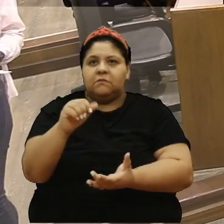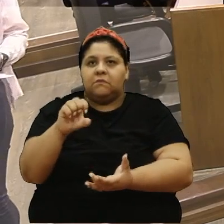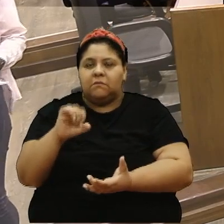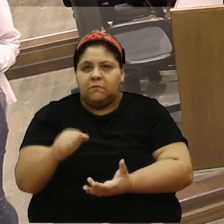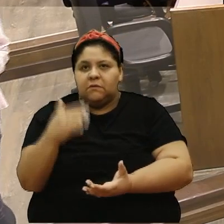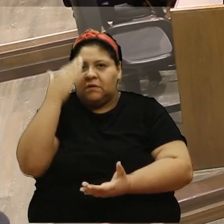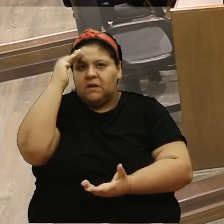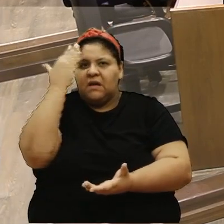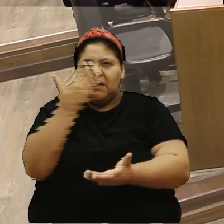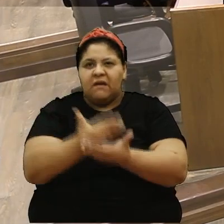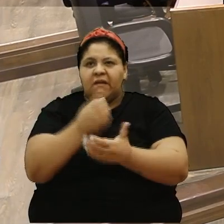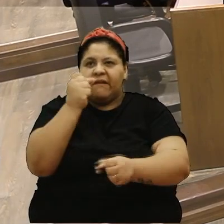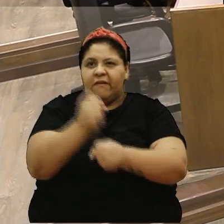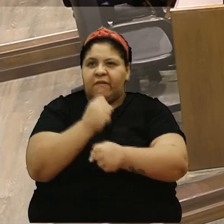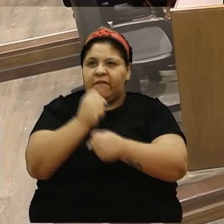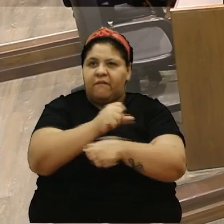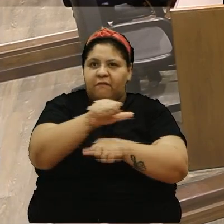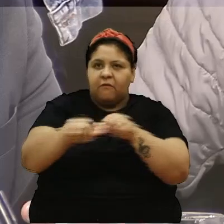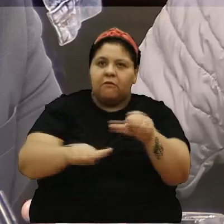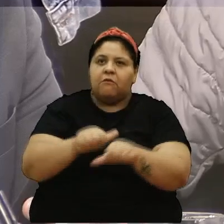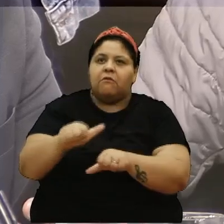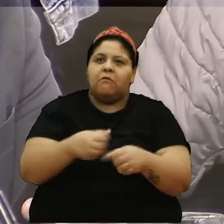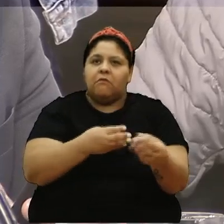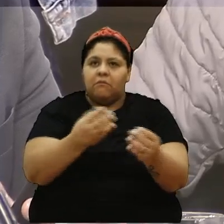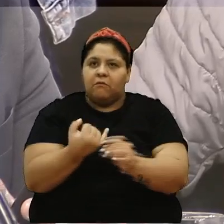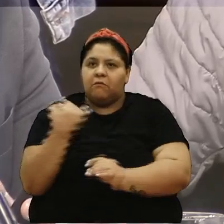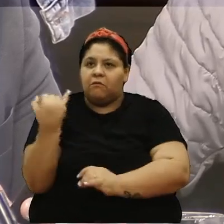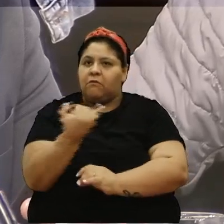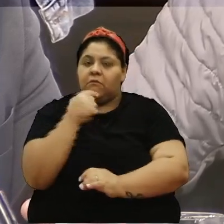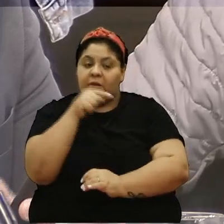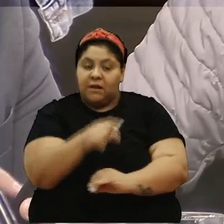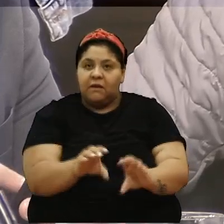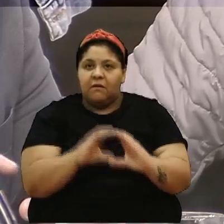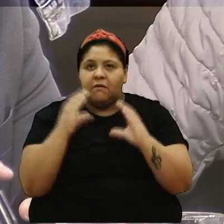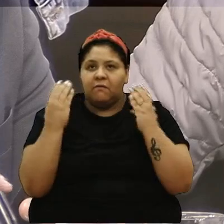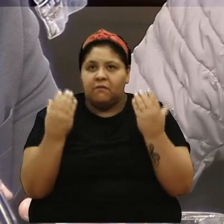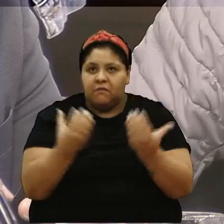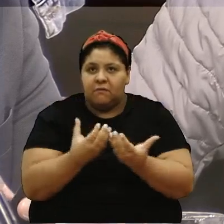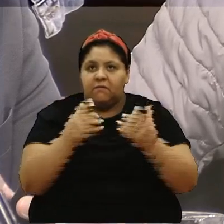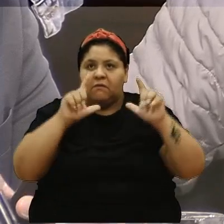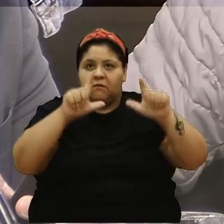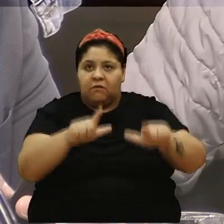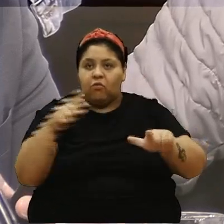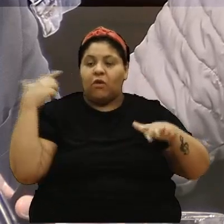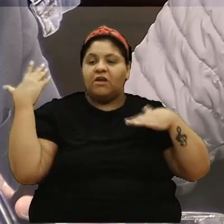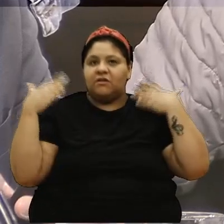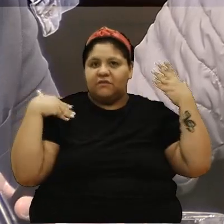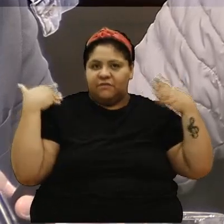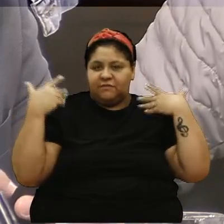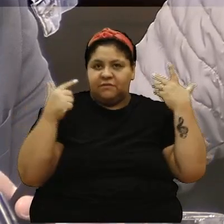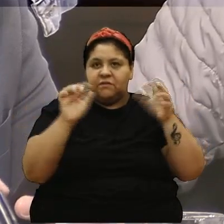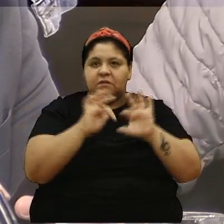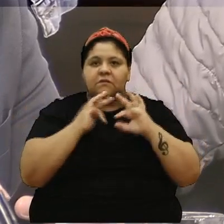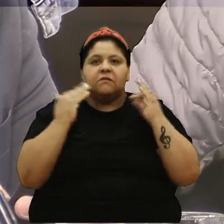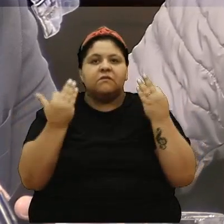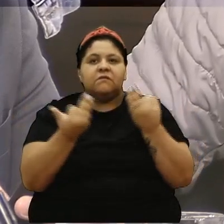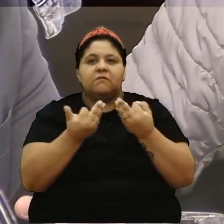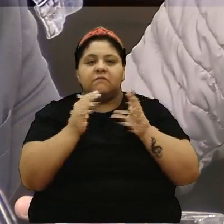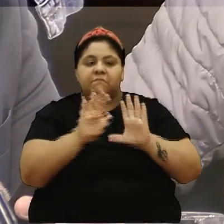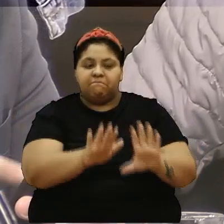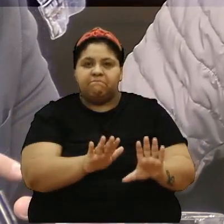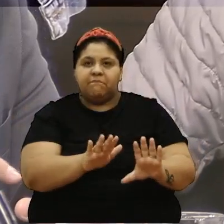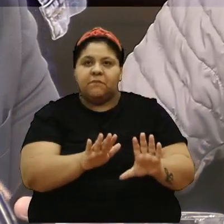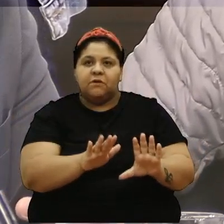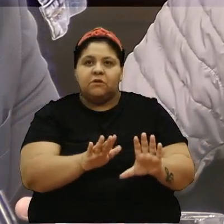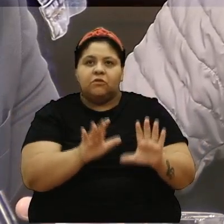essa obra, essa revitalização vai ser muito importante para aquela comunidade. É um local de lazer, onde as famílias ficam no